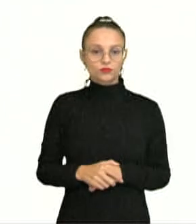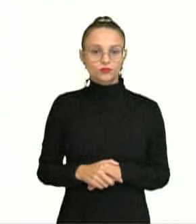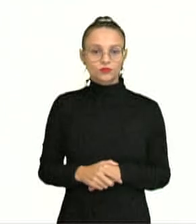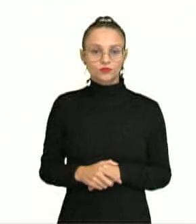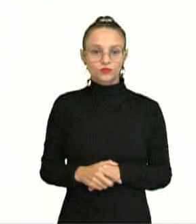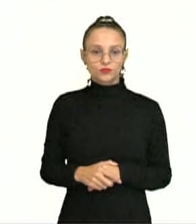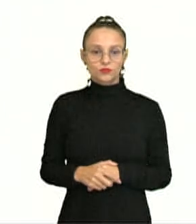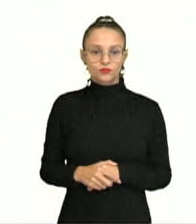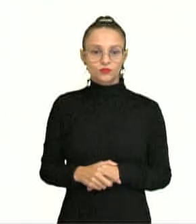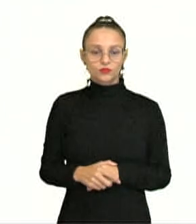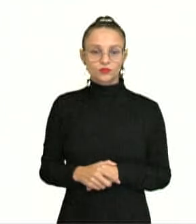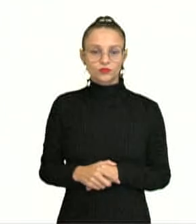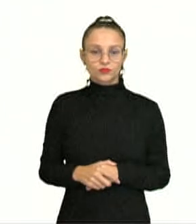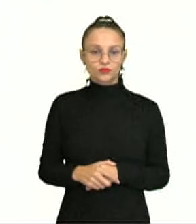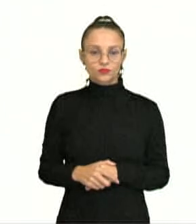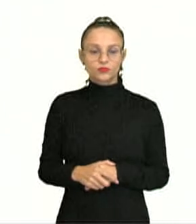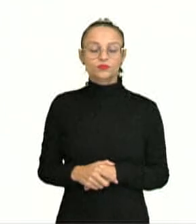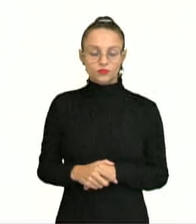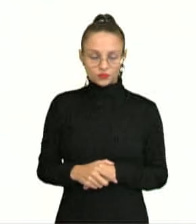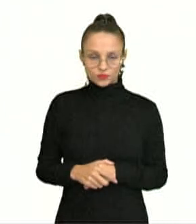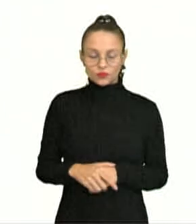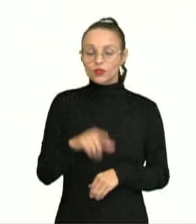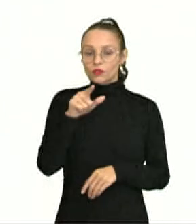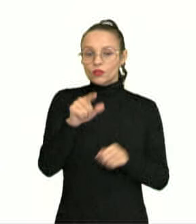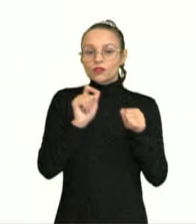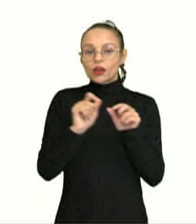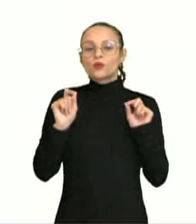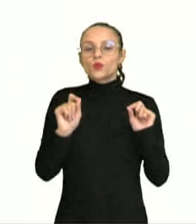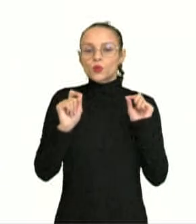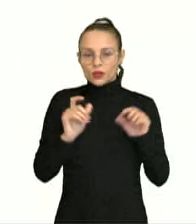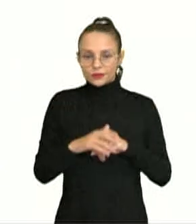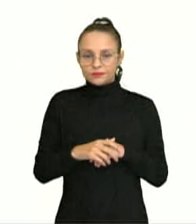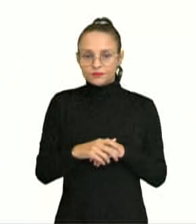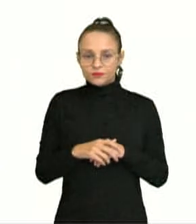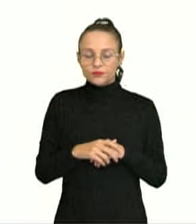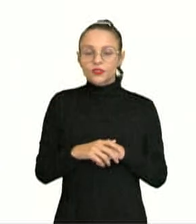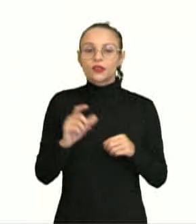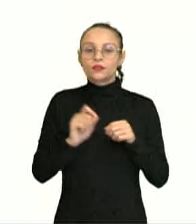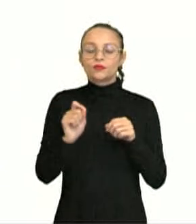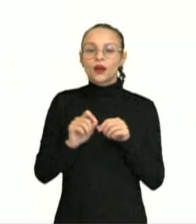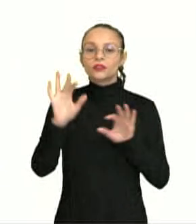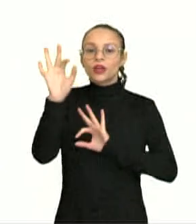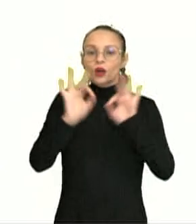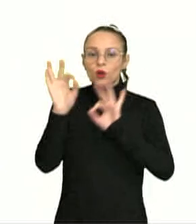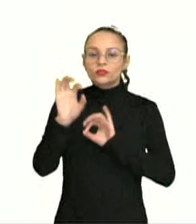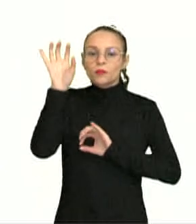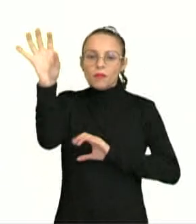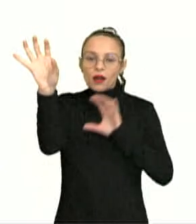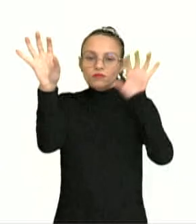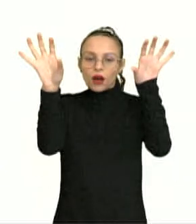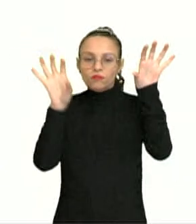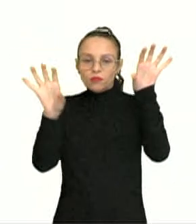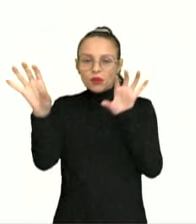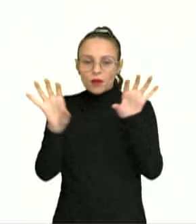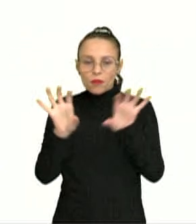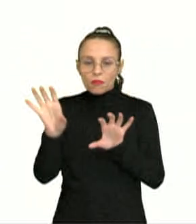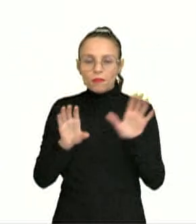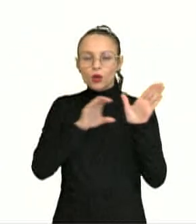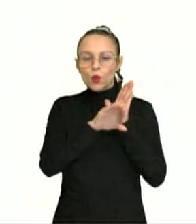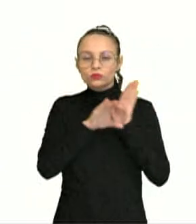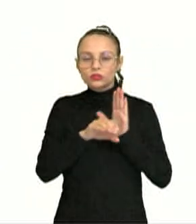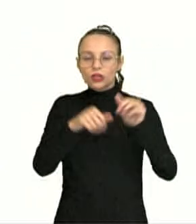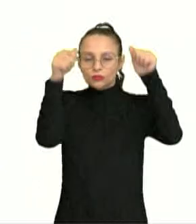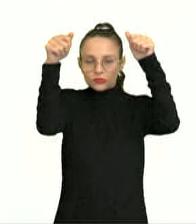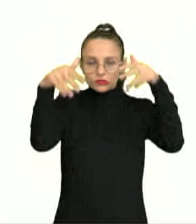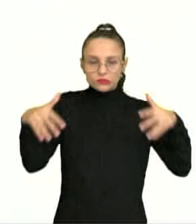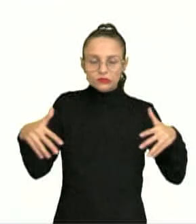www.goconqr.com ou GoConquer, né? Para fazer o quê? Um mapa mental com as informações que você teve sobre crônica,